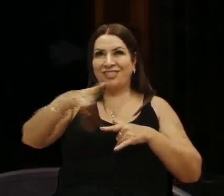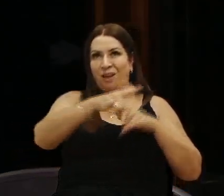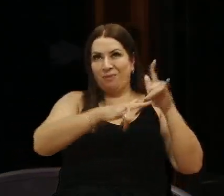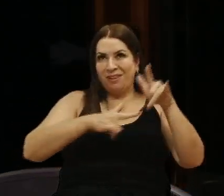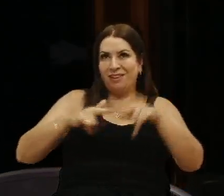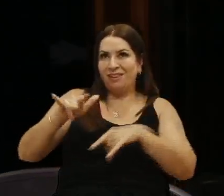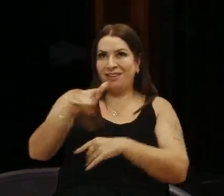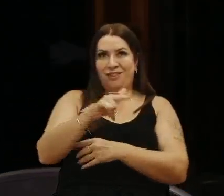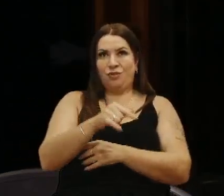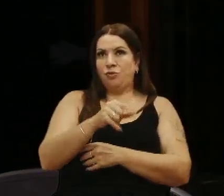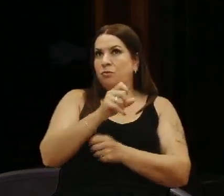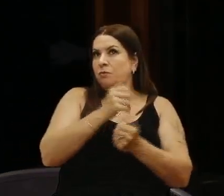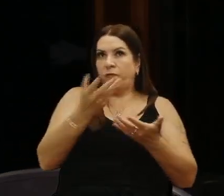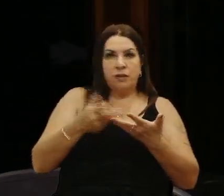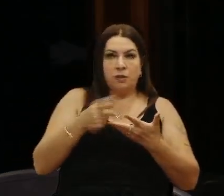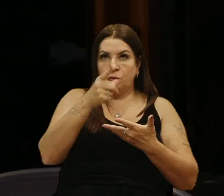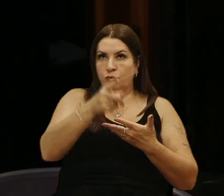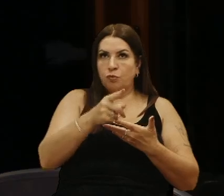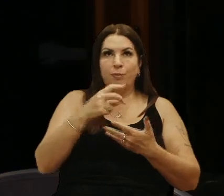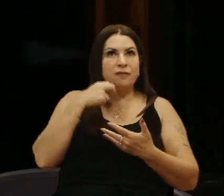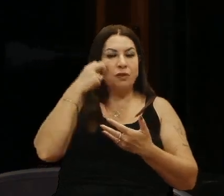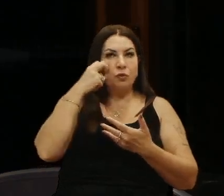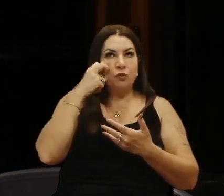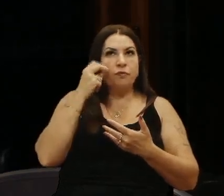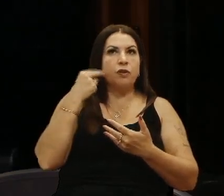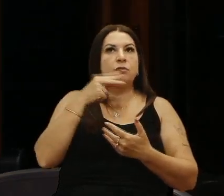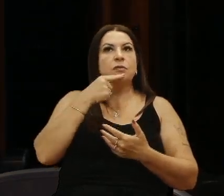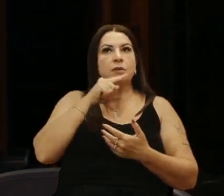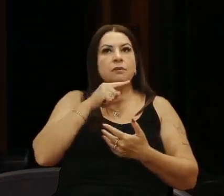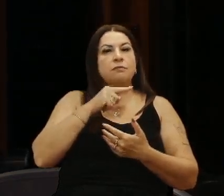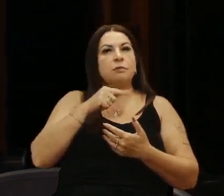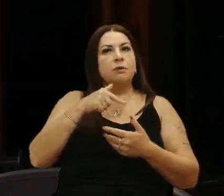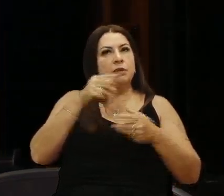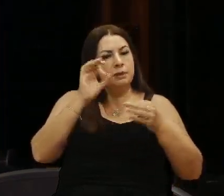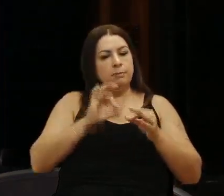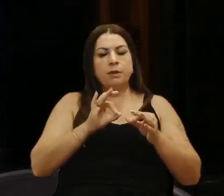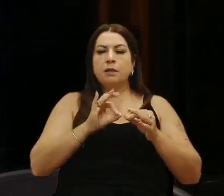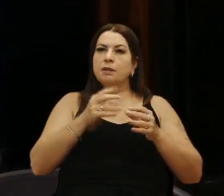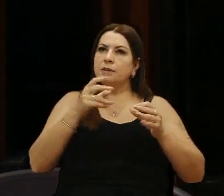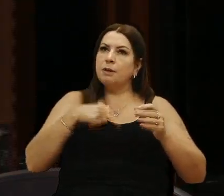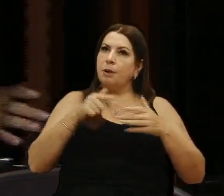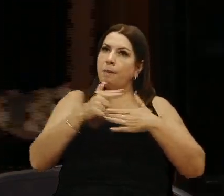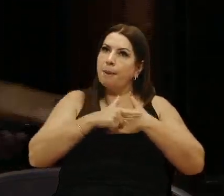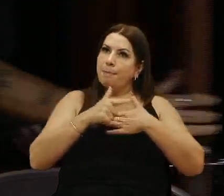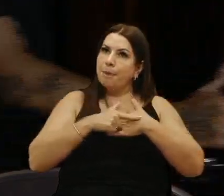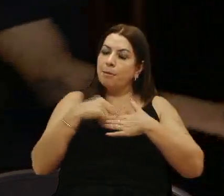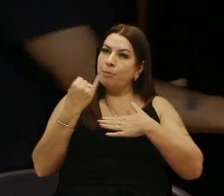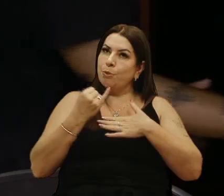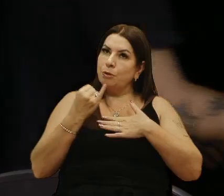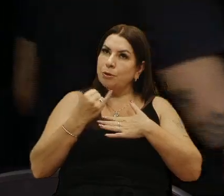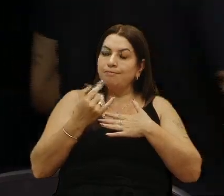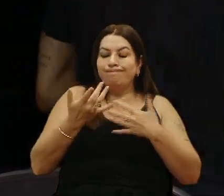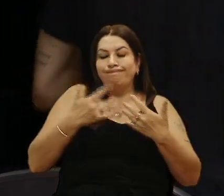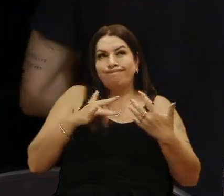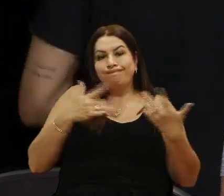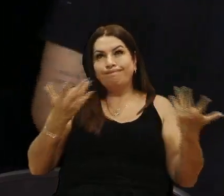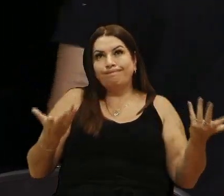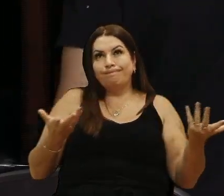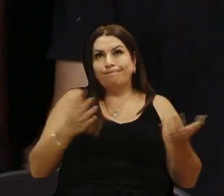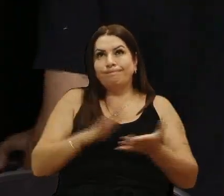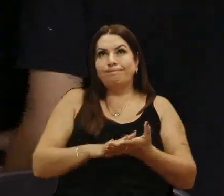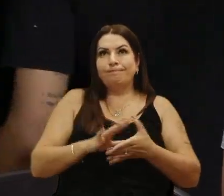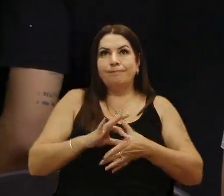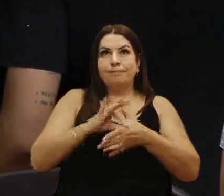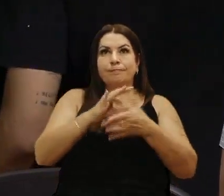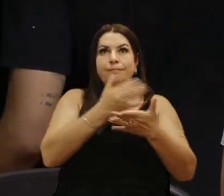passar vergonha. Vereador Caleb, eu lhe respeito. O senhor é uma pessoa sensata e cumpre um papel importante. Pena que é ser líder